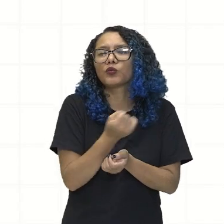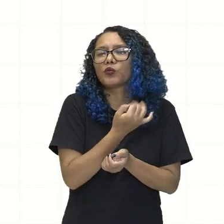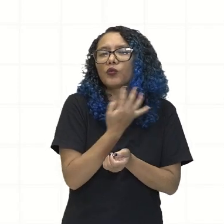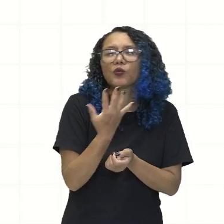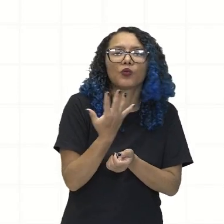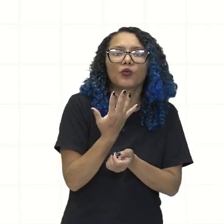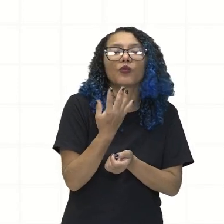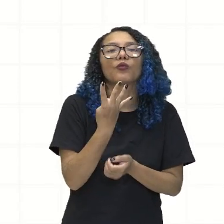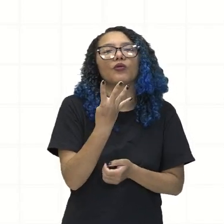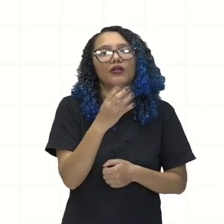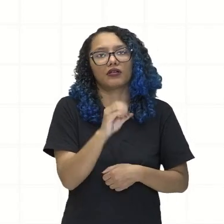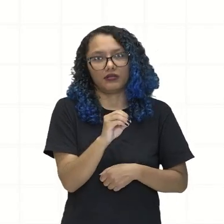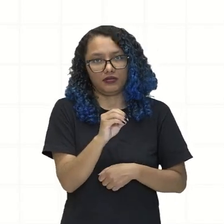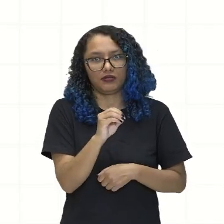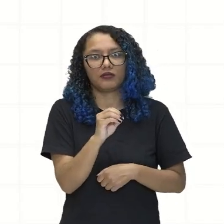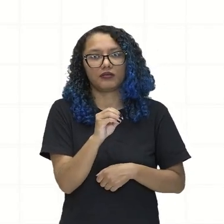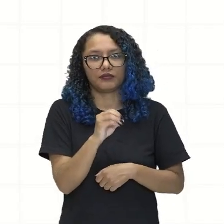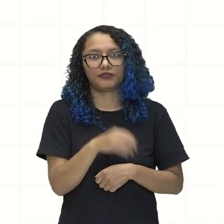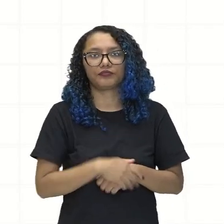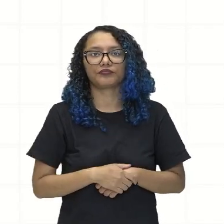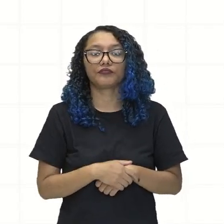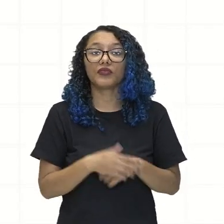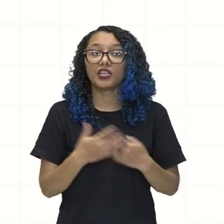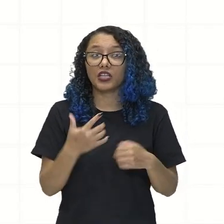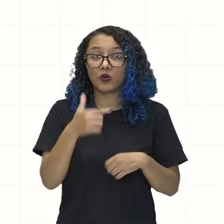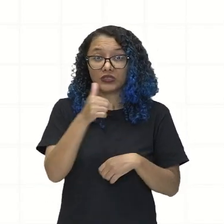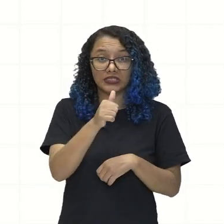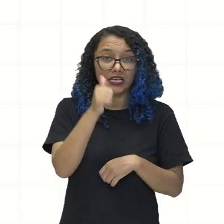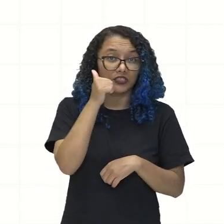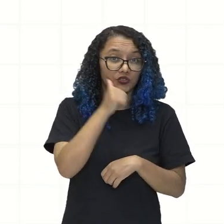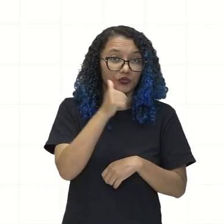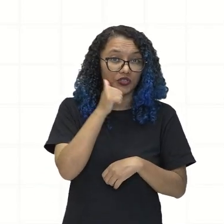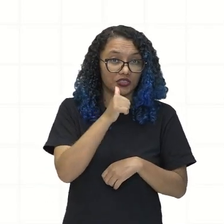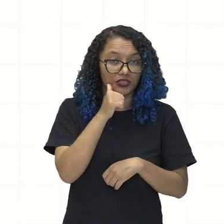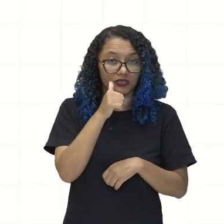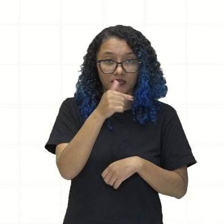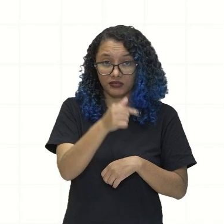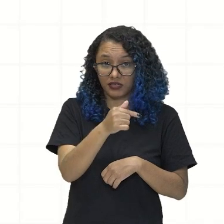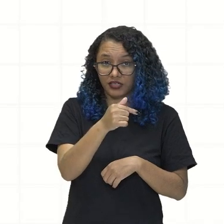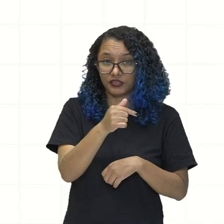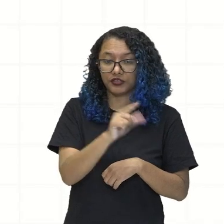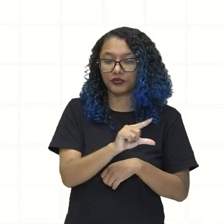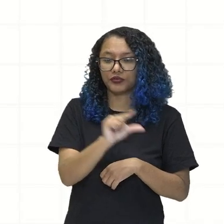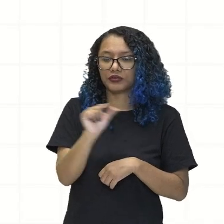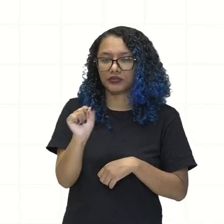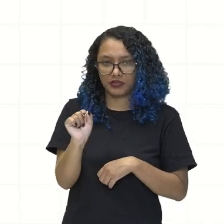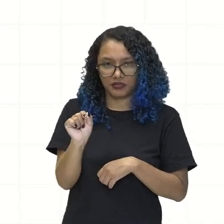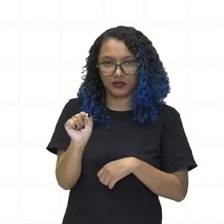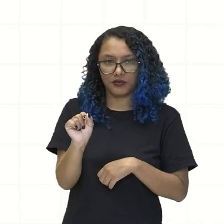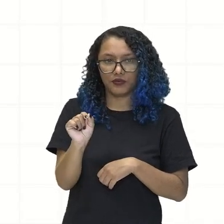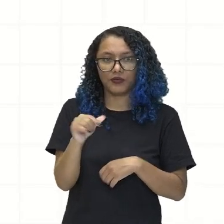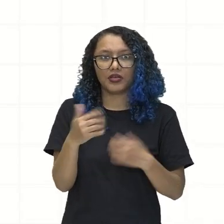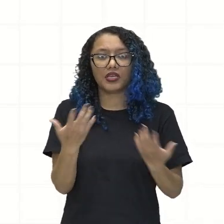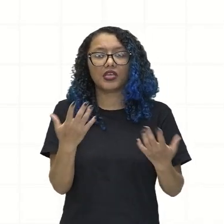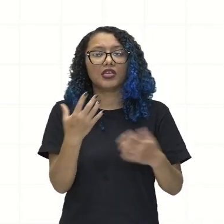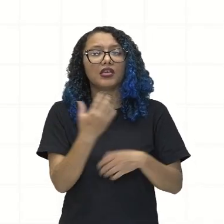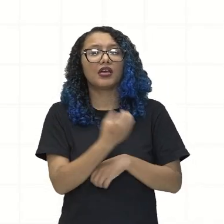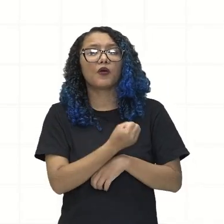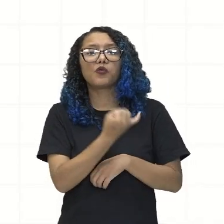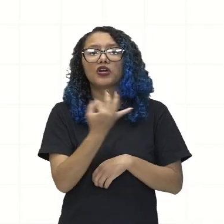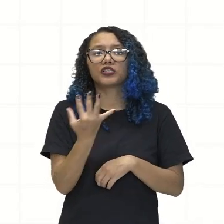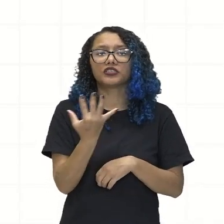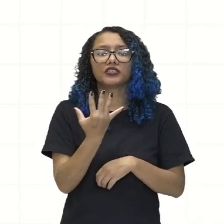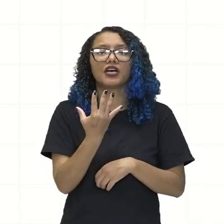Quando 7 meninas saíram, o número de meninos passou a